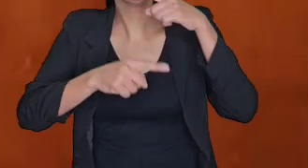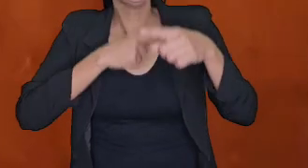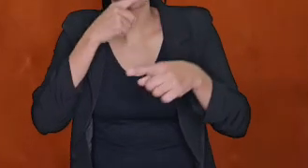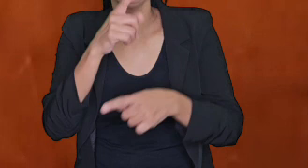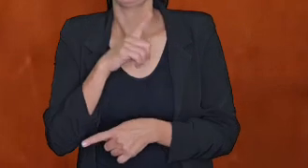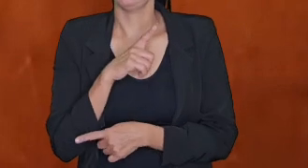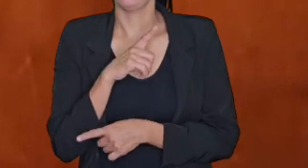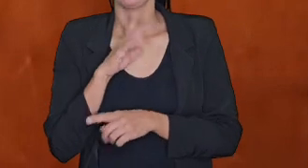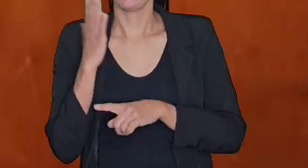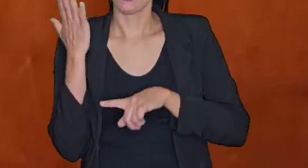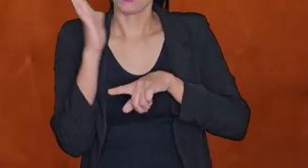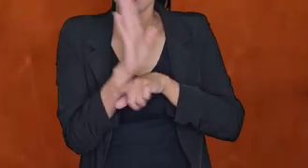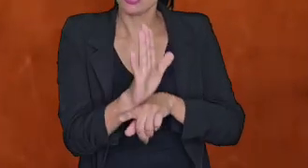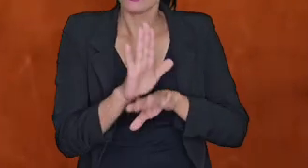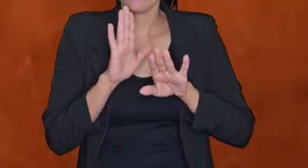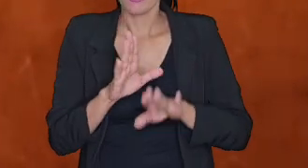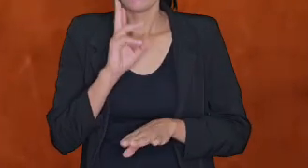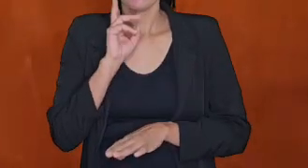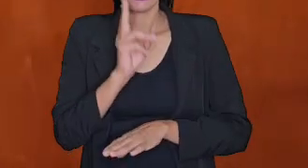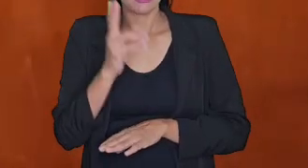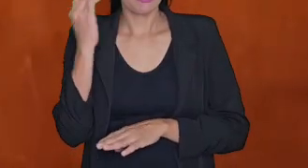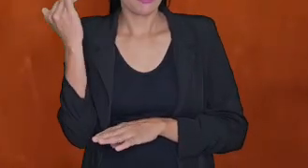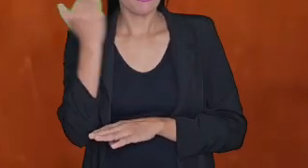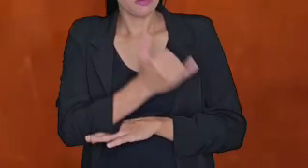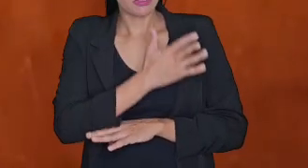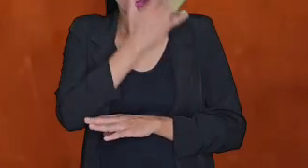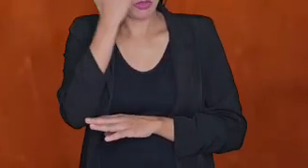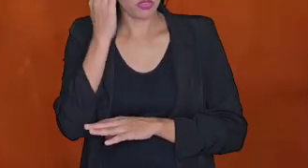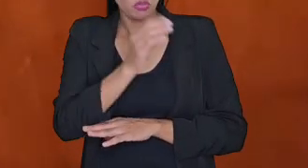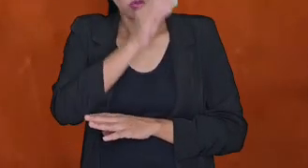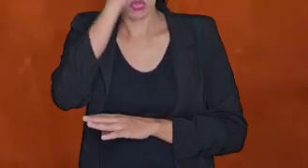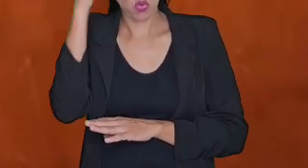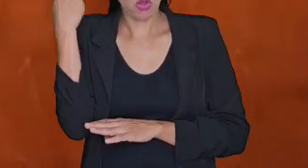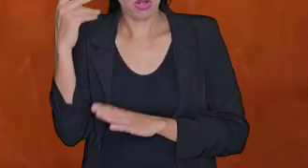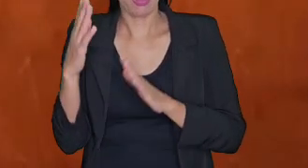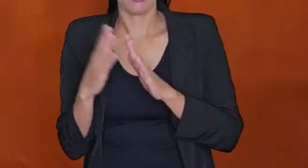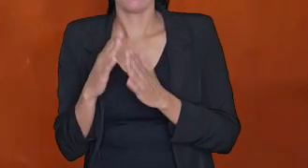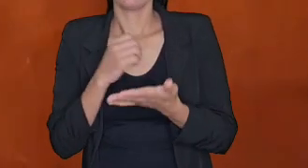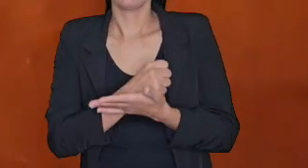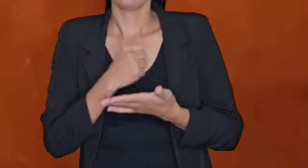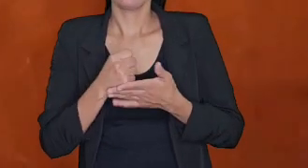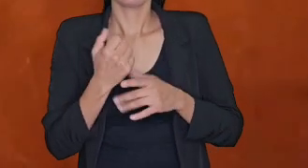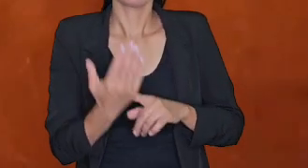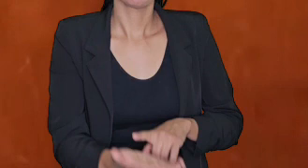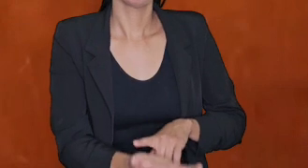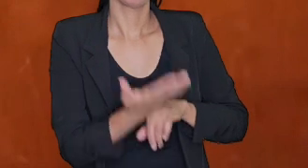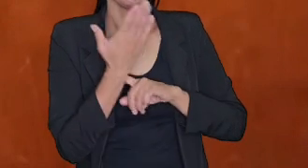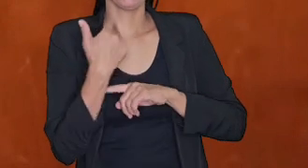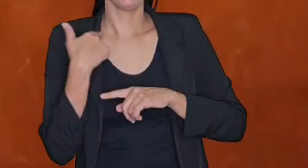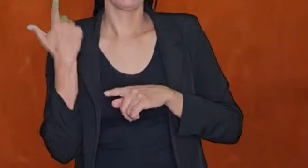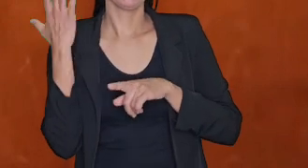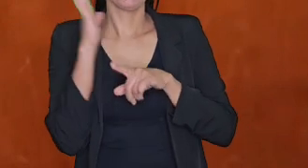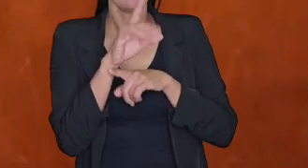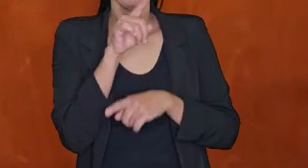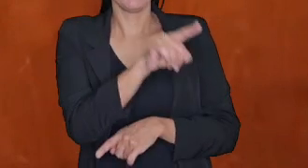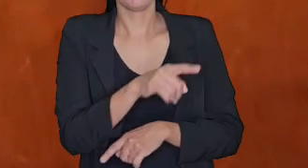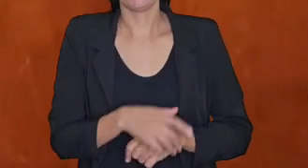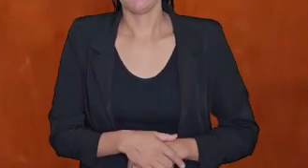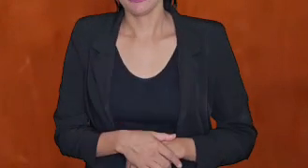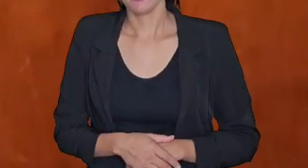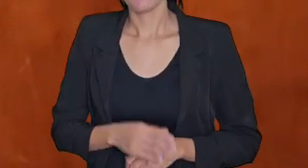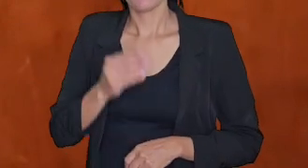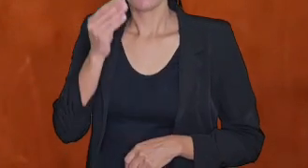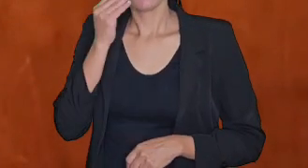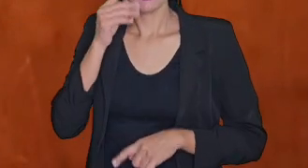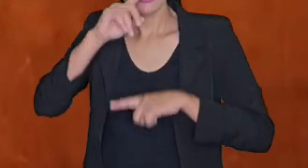posso também ter alguma dúvida. Eu vou ajudar, mas o que eu sempre falo para os clientes do cartório?